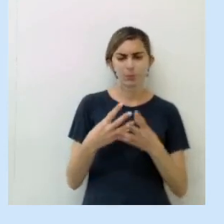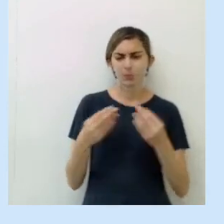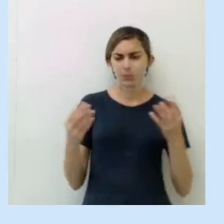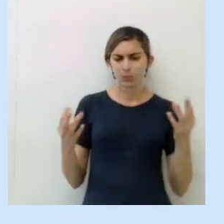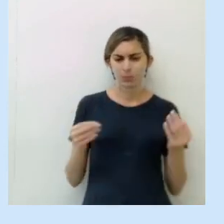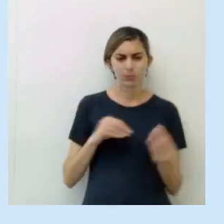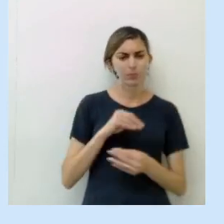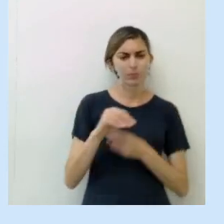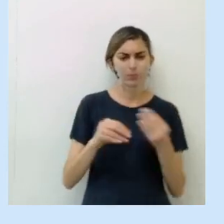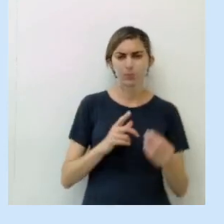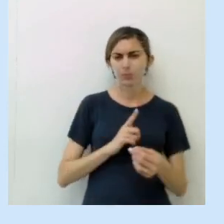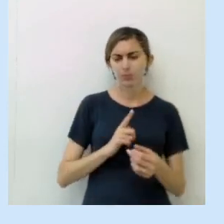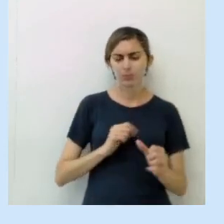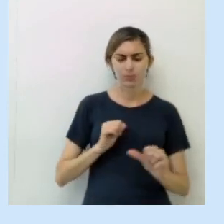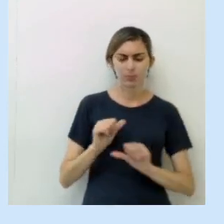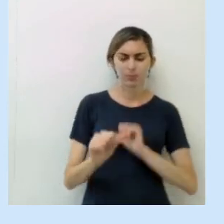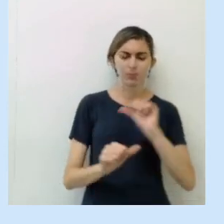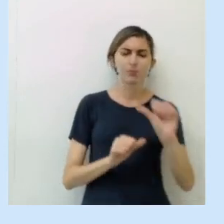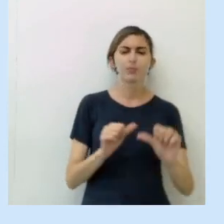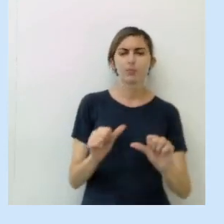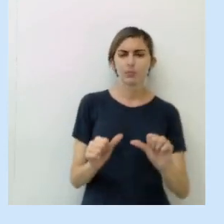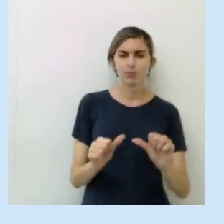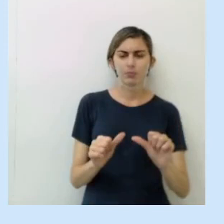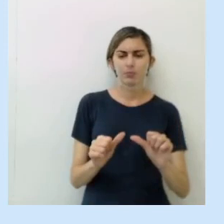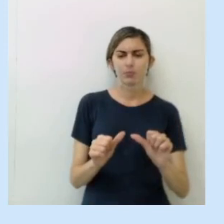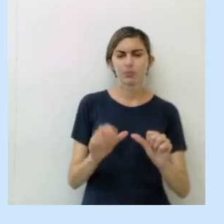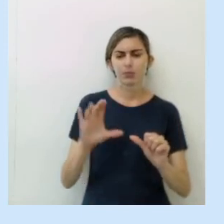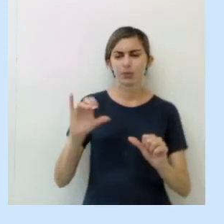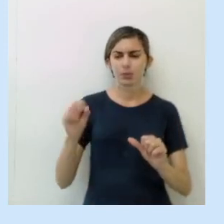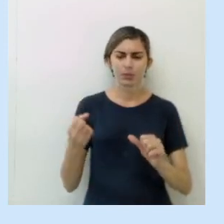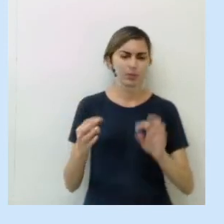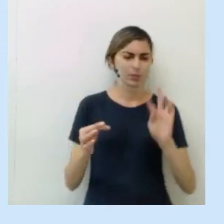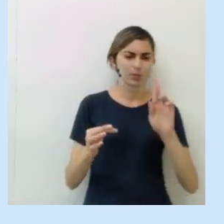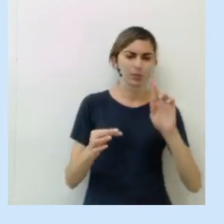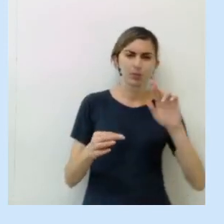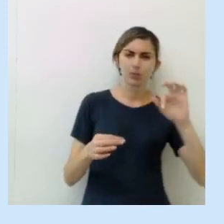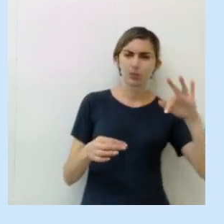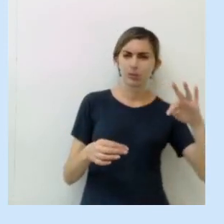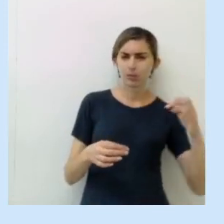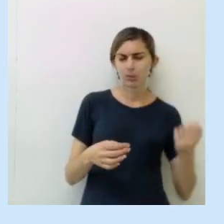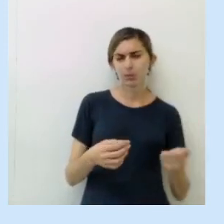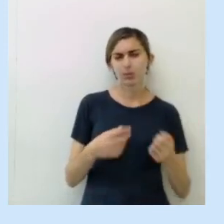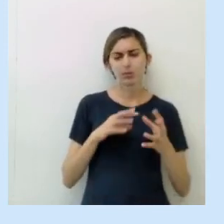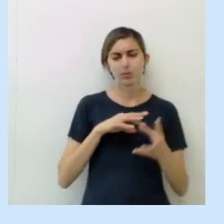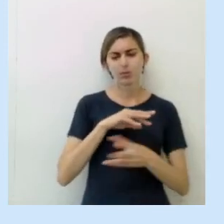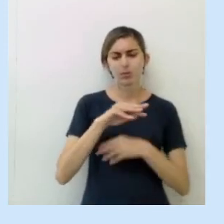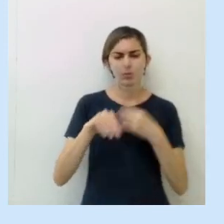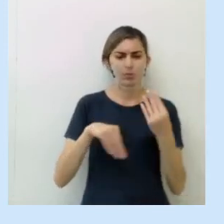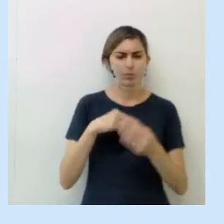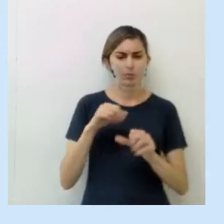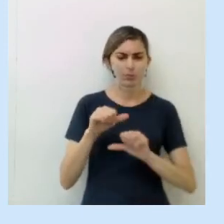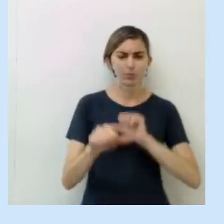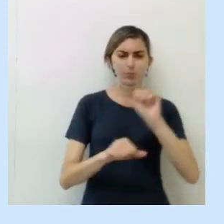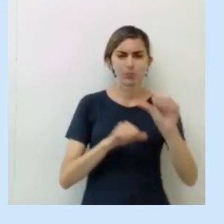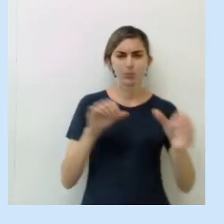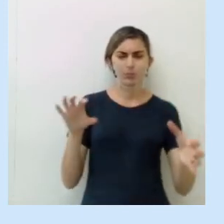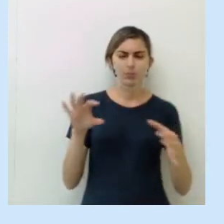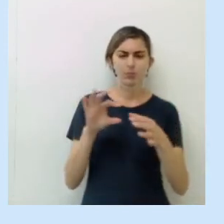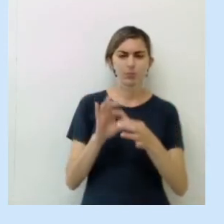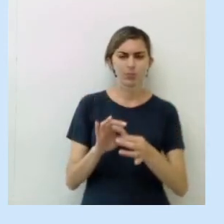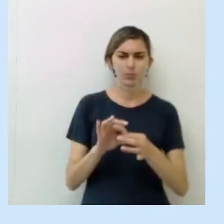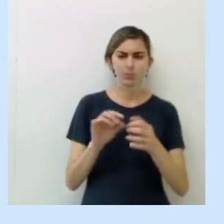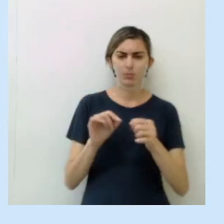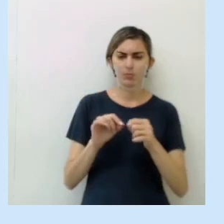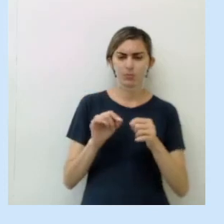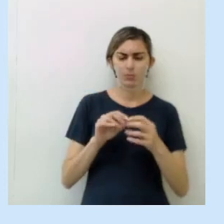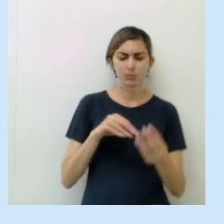reações existem transformações de cis para trans quando você adiciona ou muda uma ligação ou muda a conformação